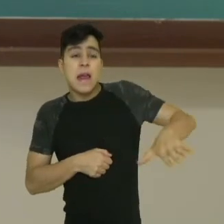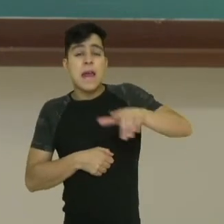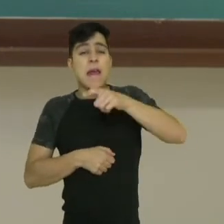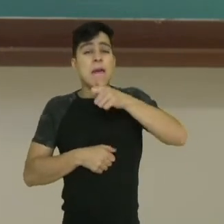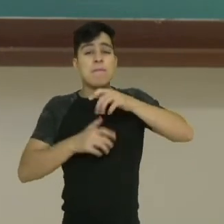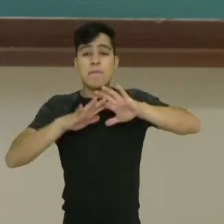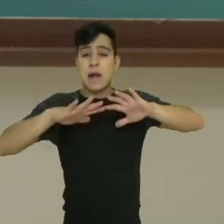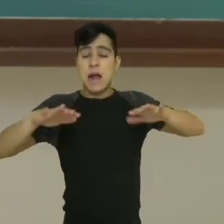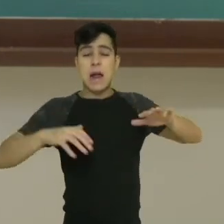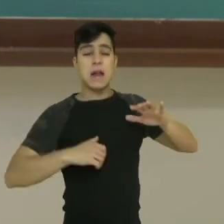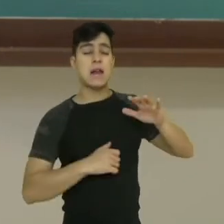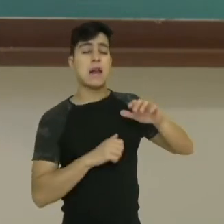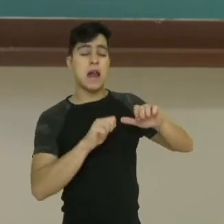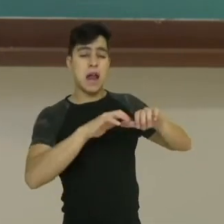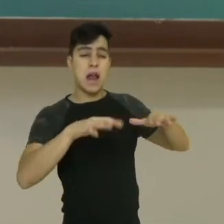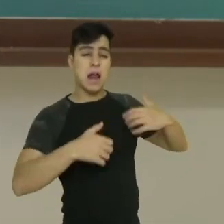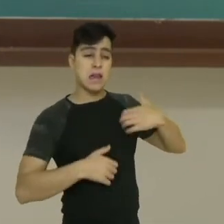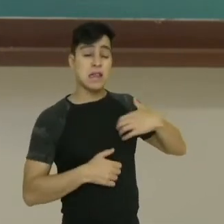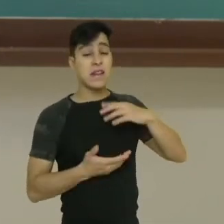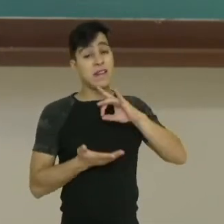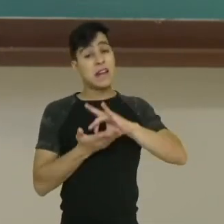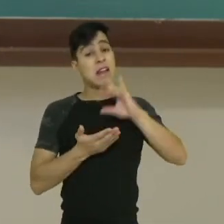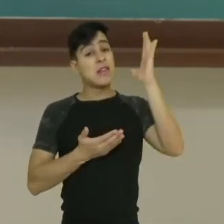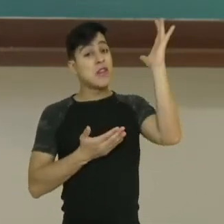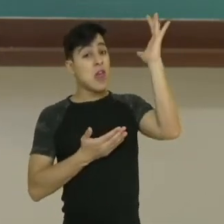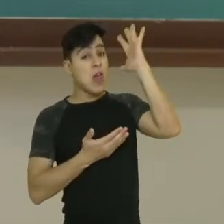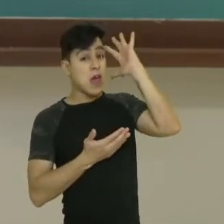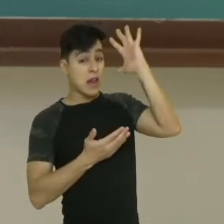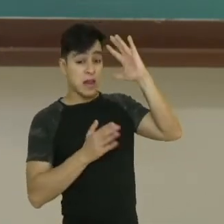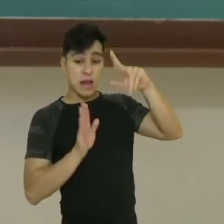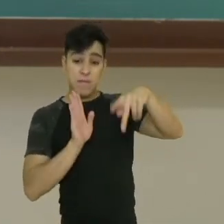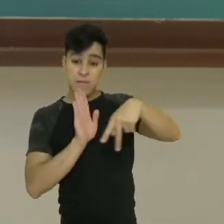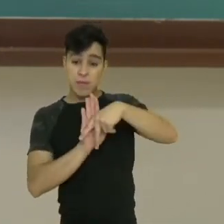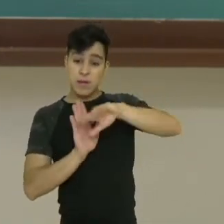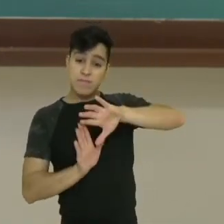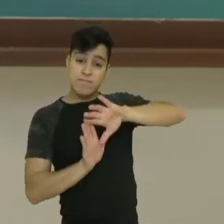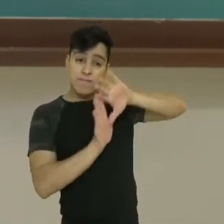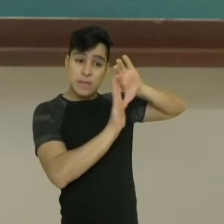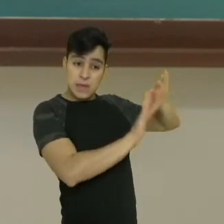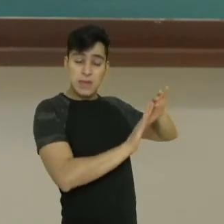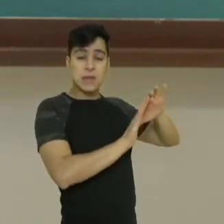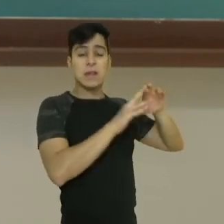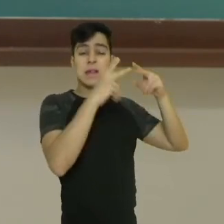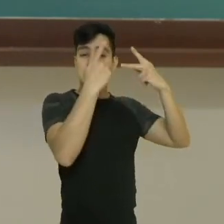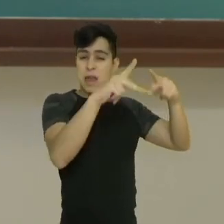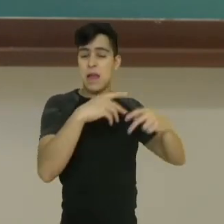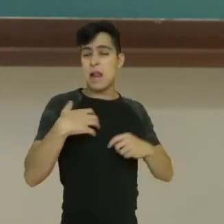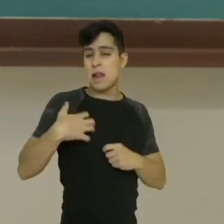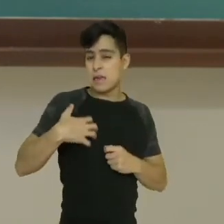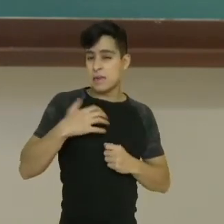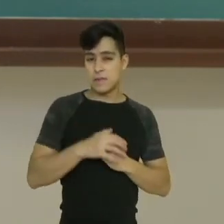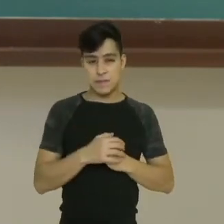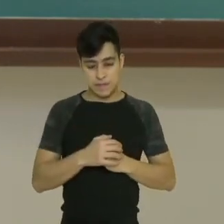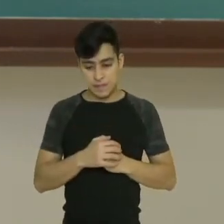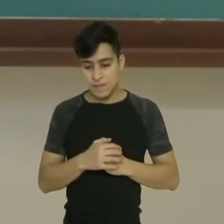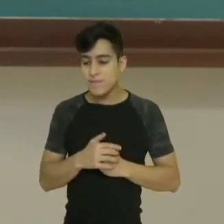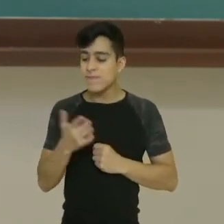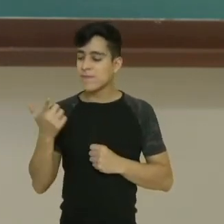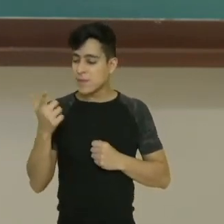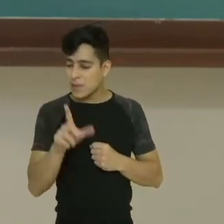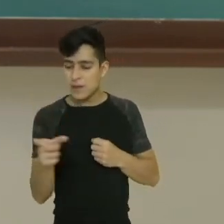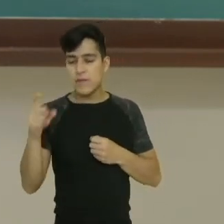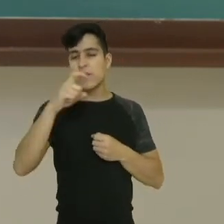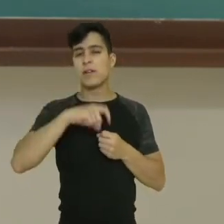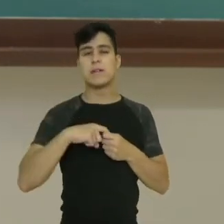argentinas e, teoricamente, as Ilhas Malvinas deveria ser realmente da Argentina. Isso já reacendeu